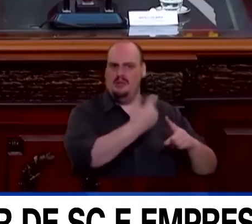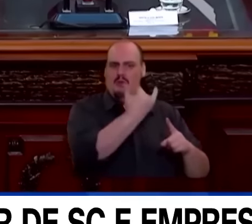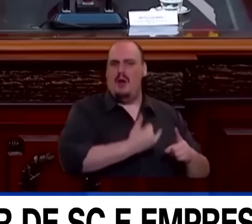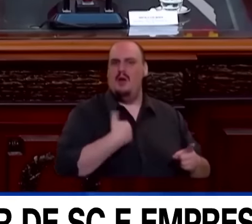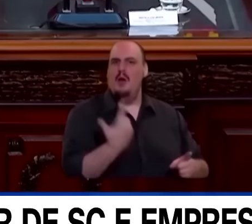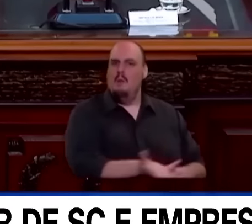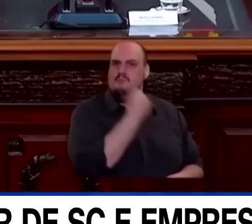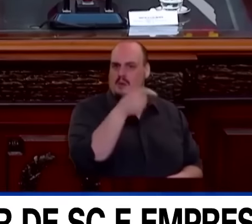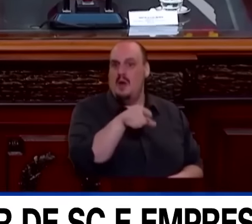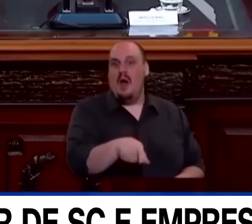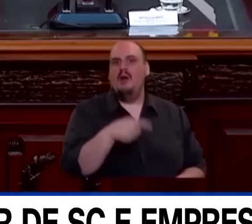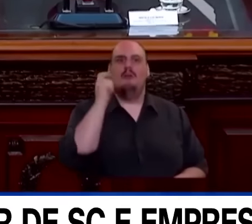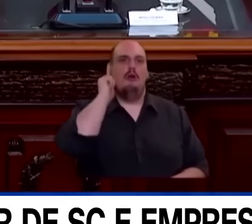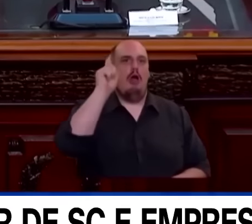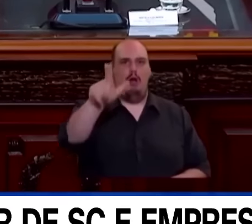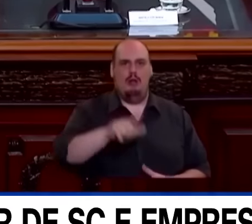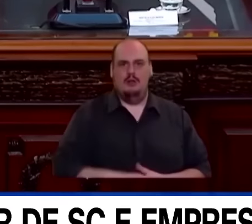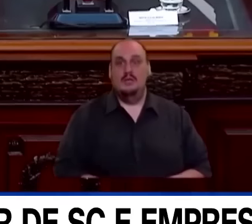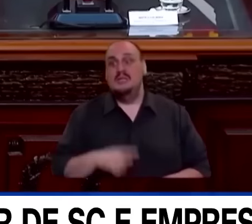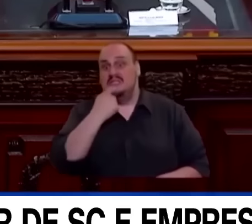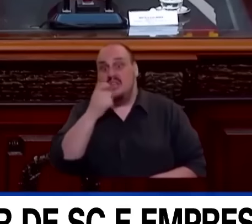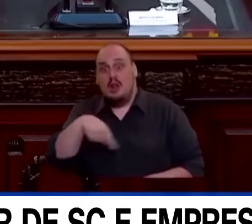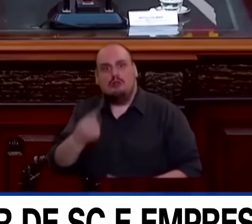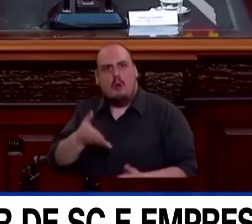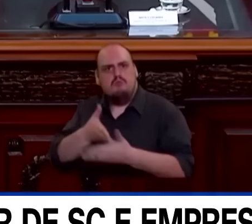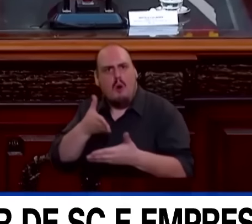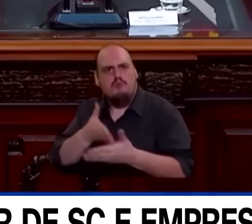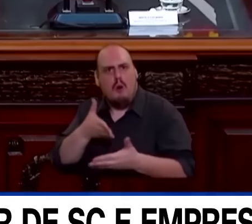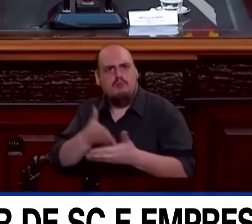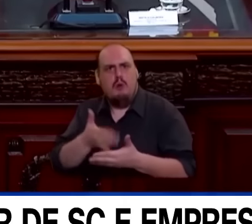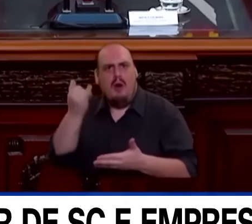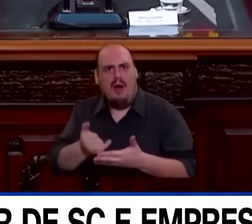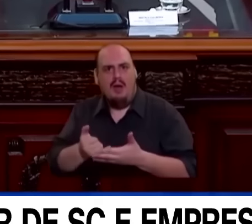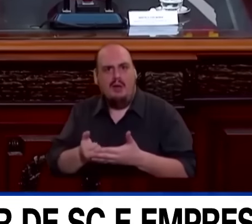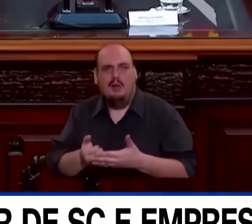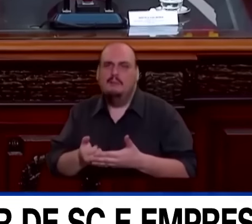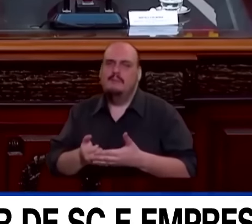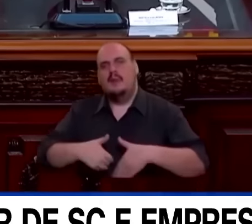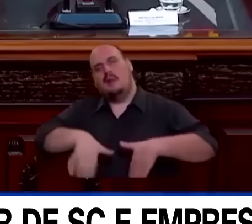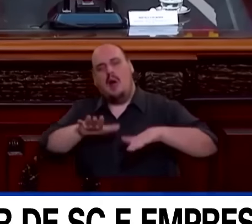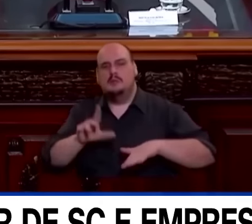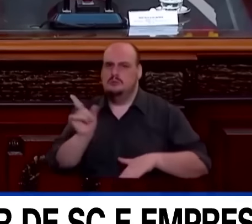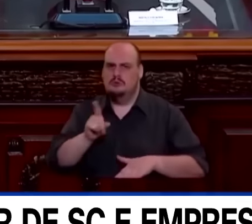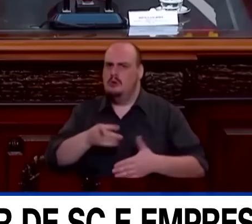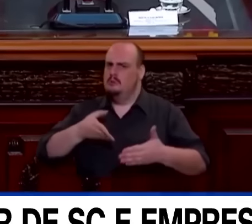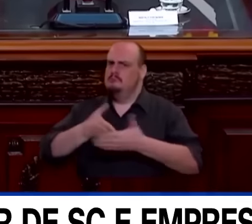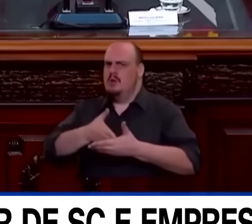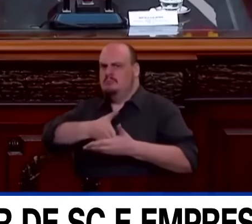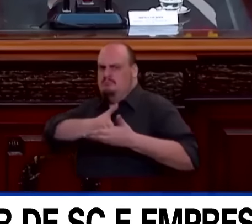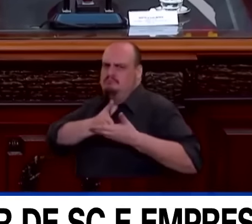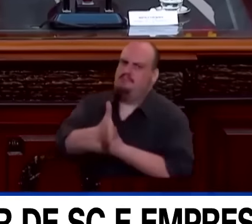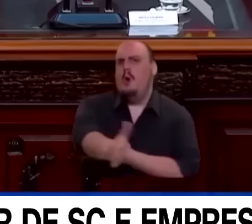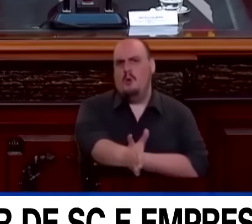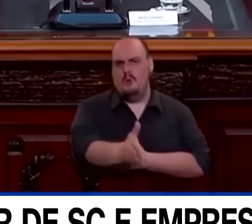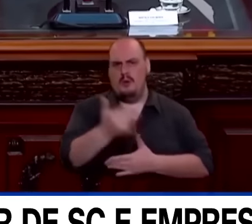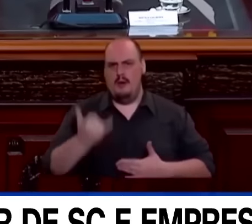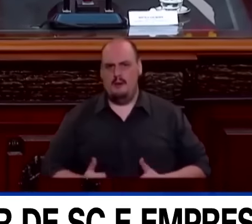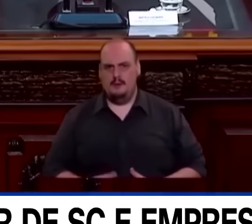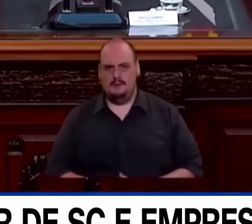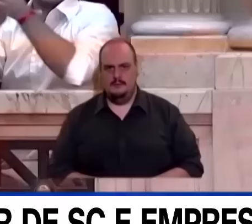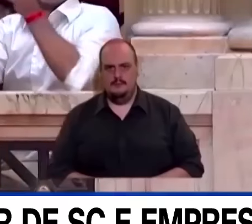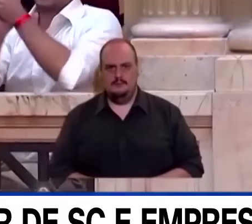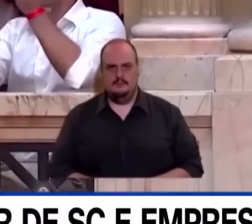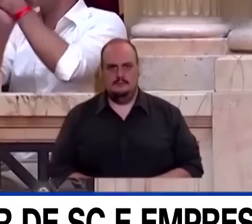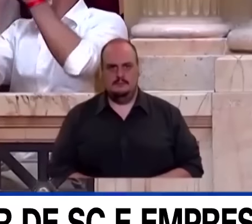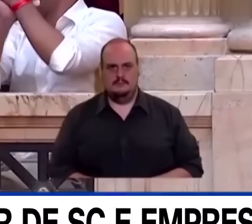E, durante a tarde, ele vai discursar nesse evento de ação política conservadora, que vai contar com outros líderes conservadores